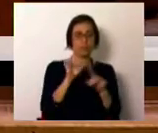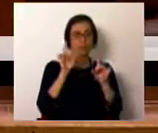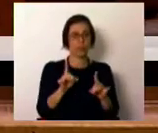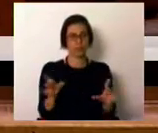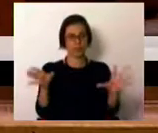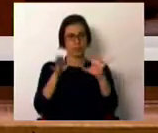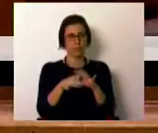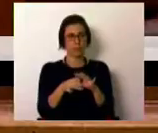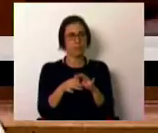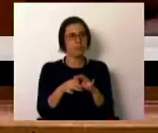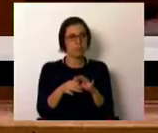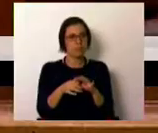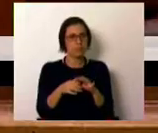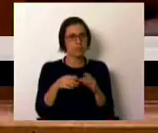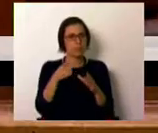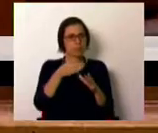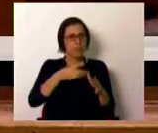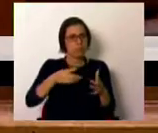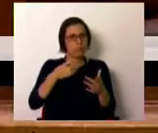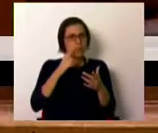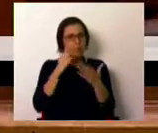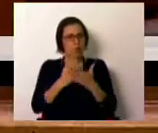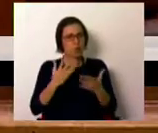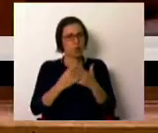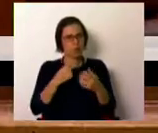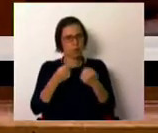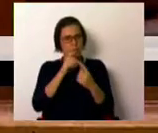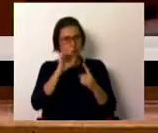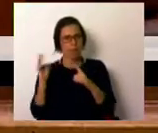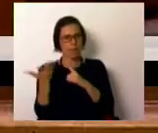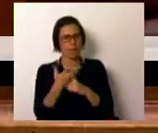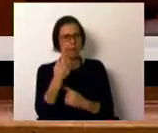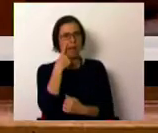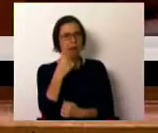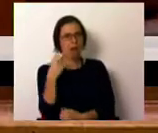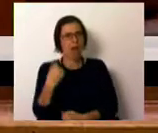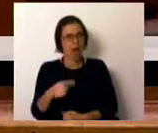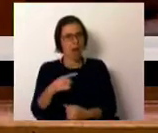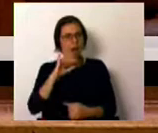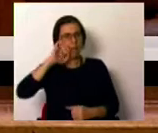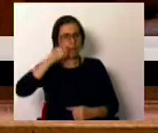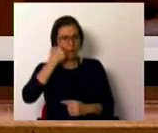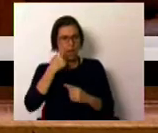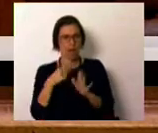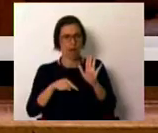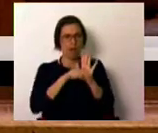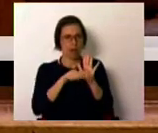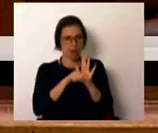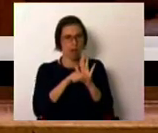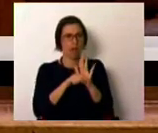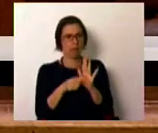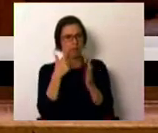em relação aos ruazes corvineiros, o estudo de impacto ambiental reconhece que existem impactos